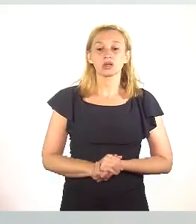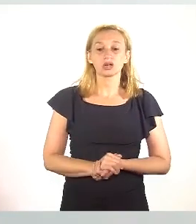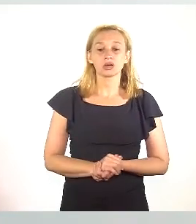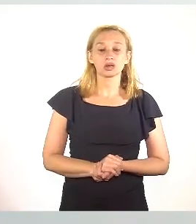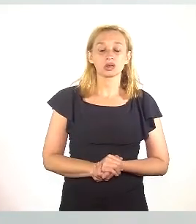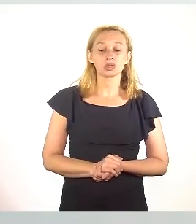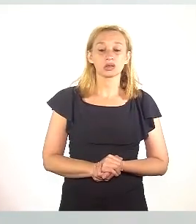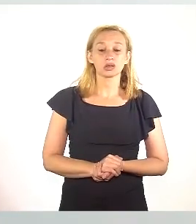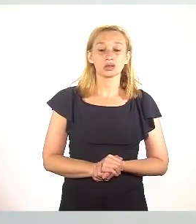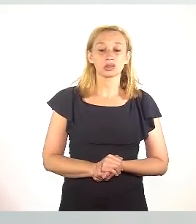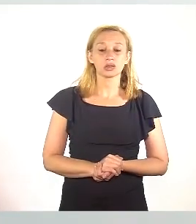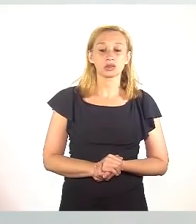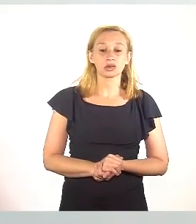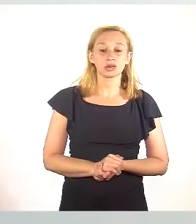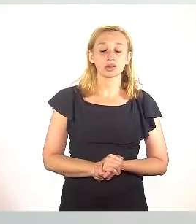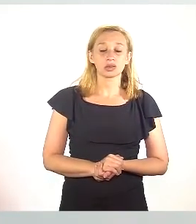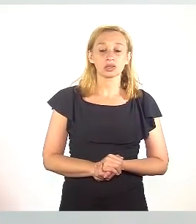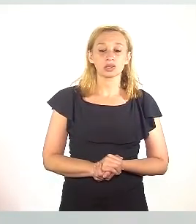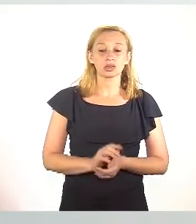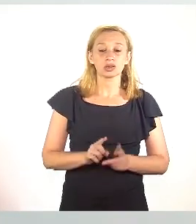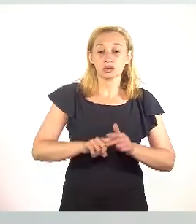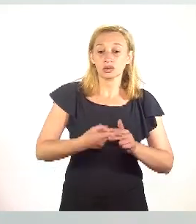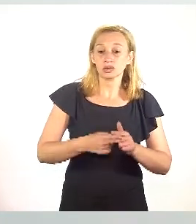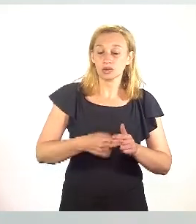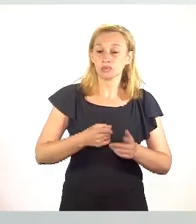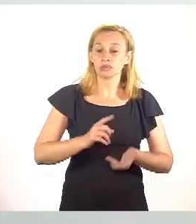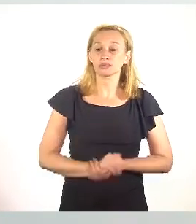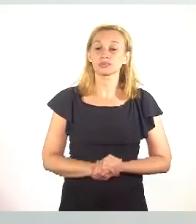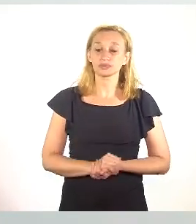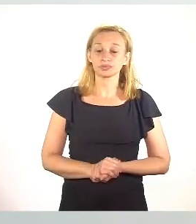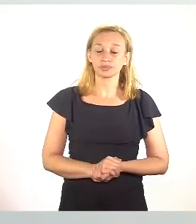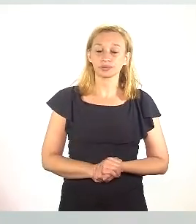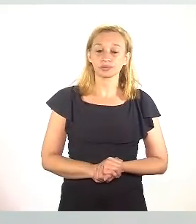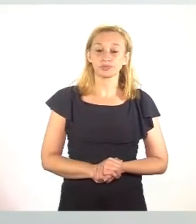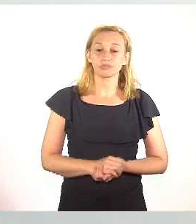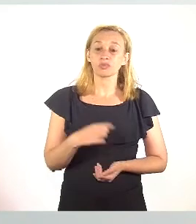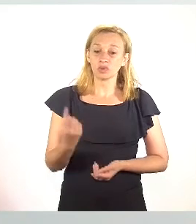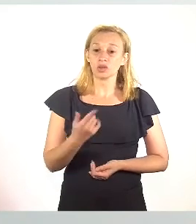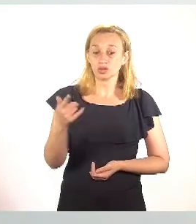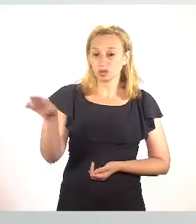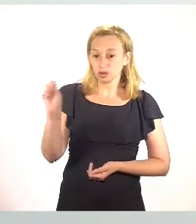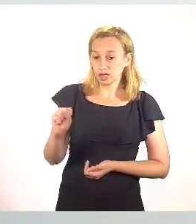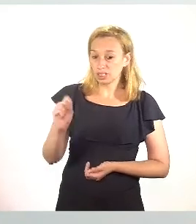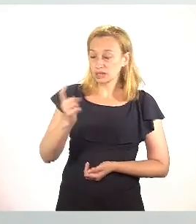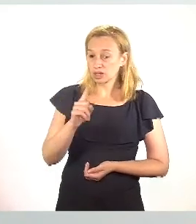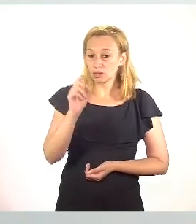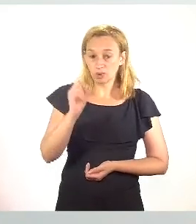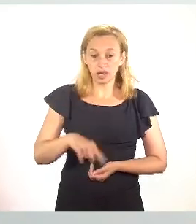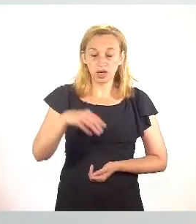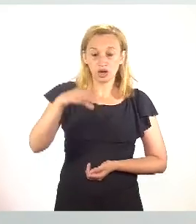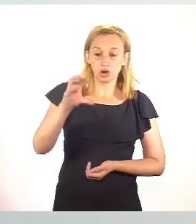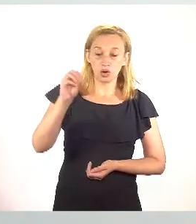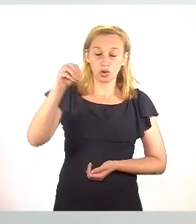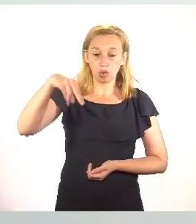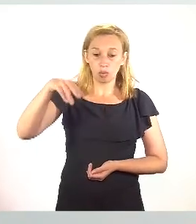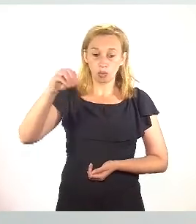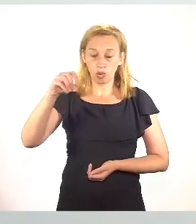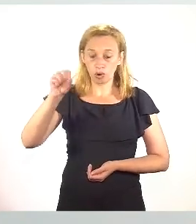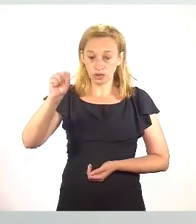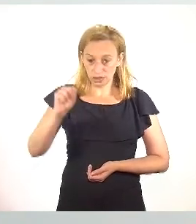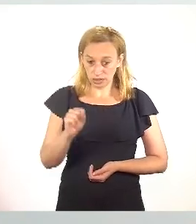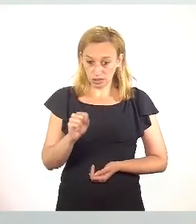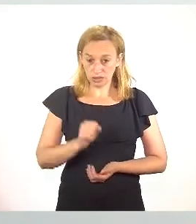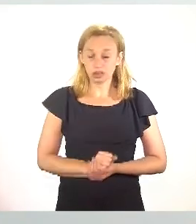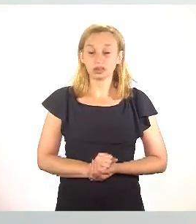uma fórmula de reajuste de commodity. O nosso gás não é commodity. Por via